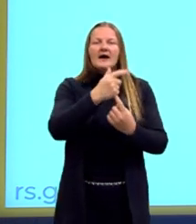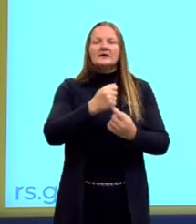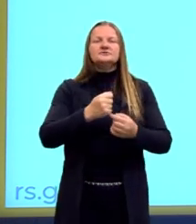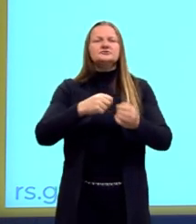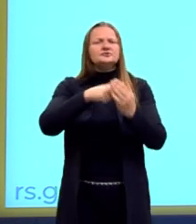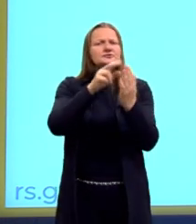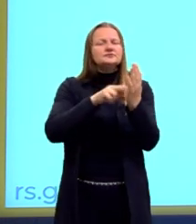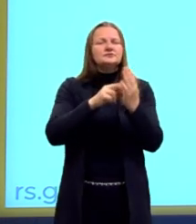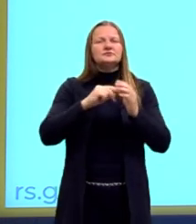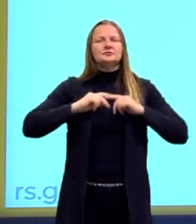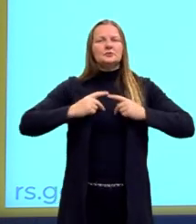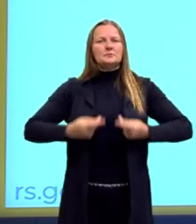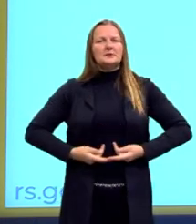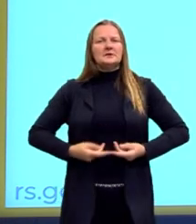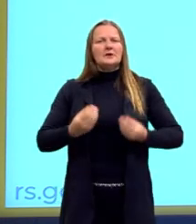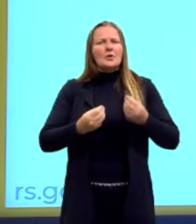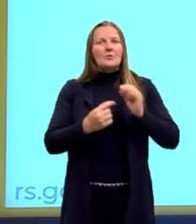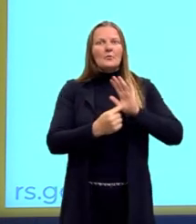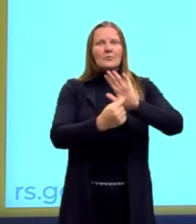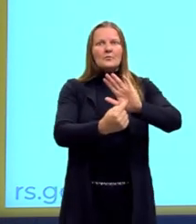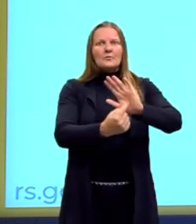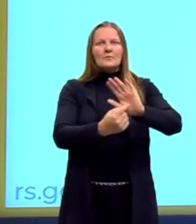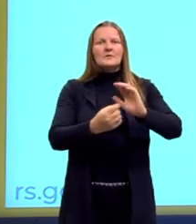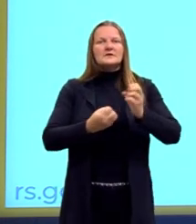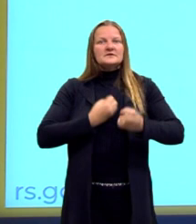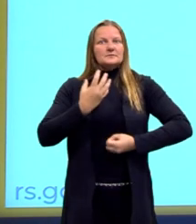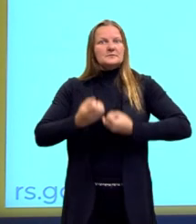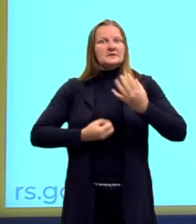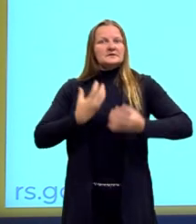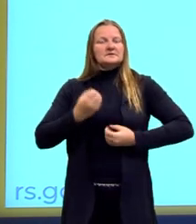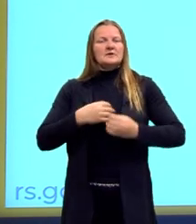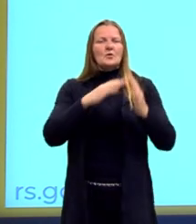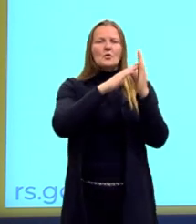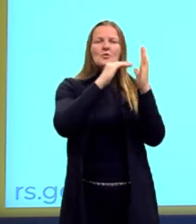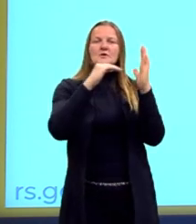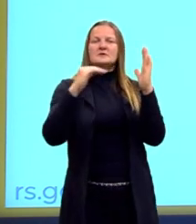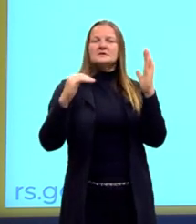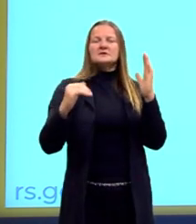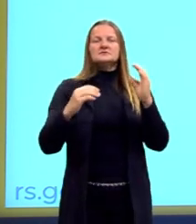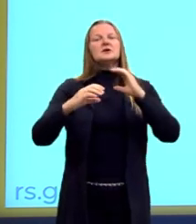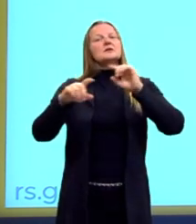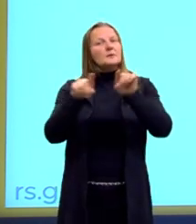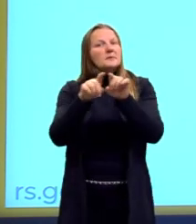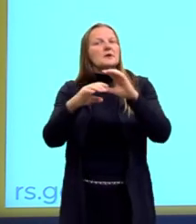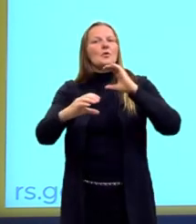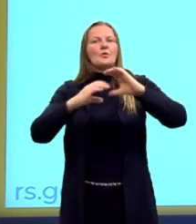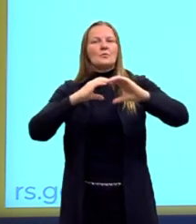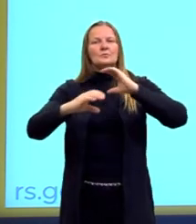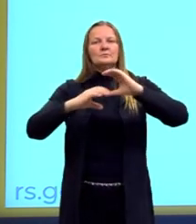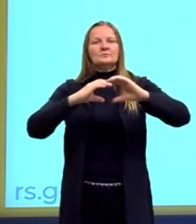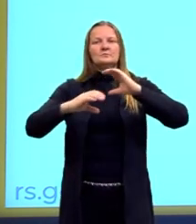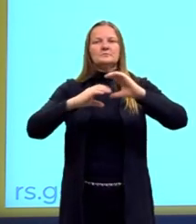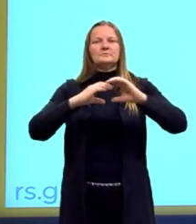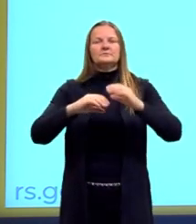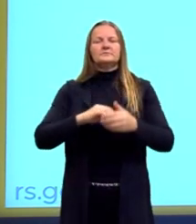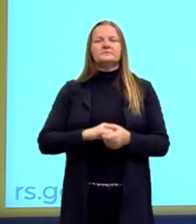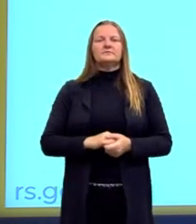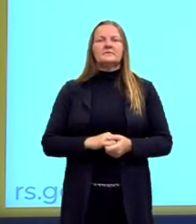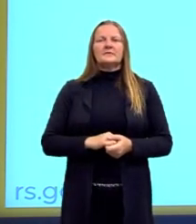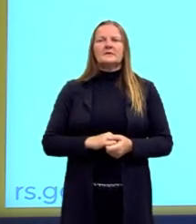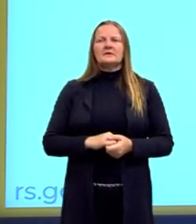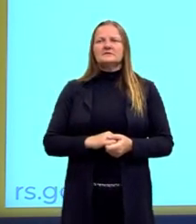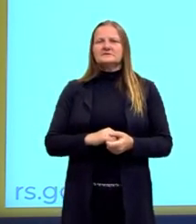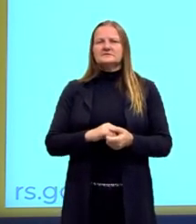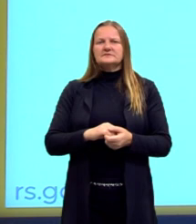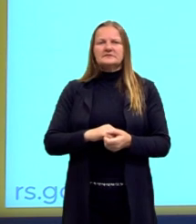humana ligadas manifestações de ordem estética ou comunicativa nós nos comunicamos olha as